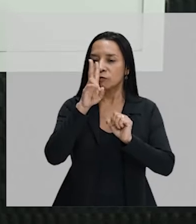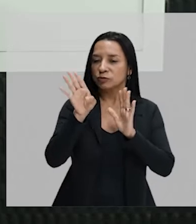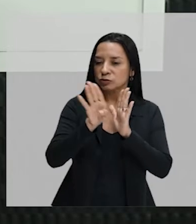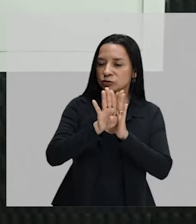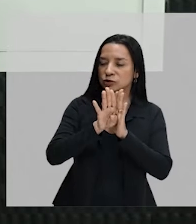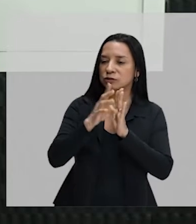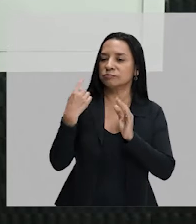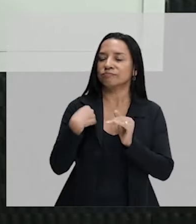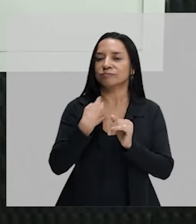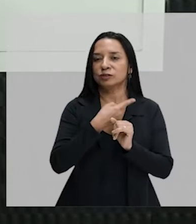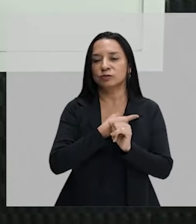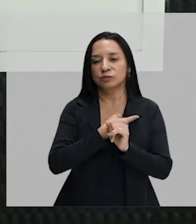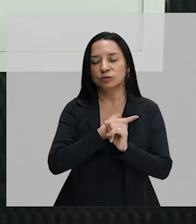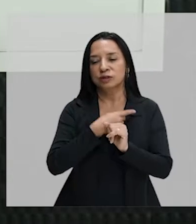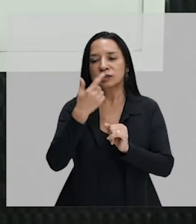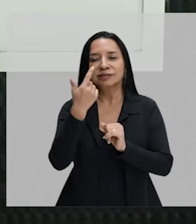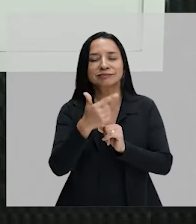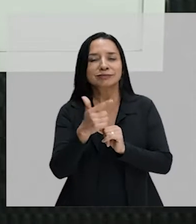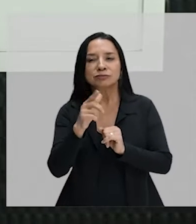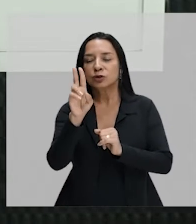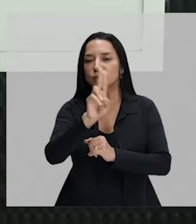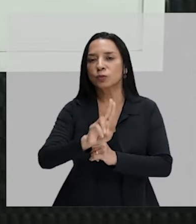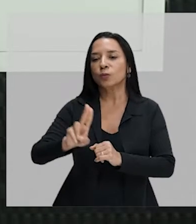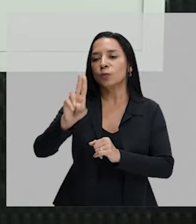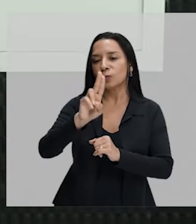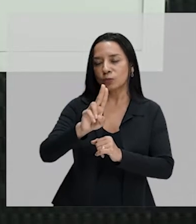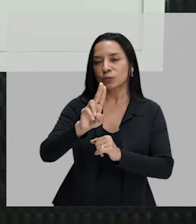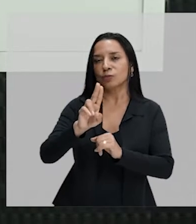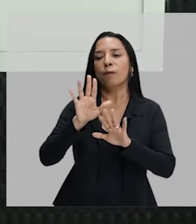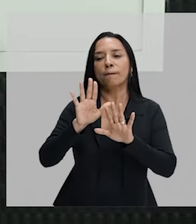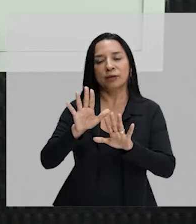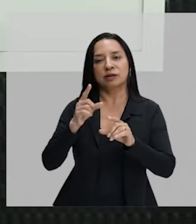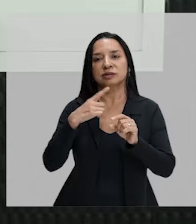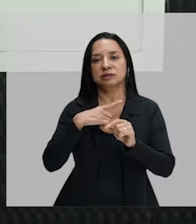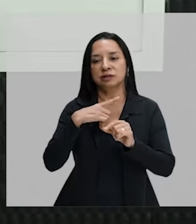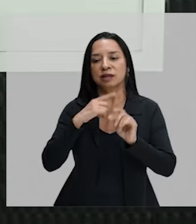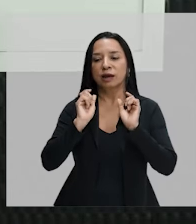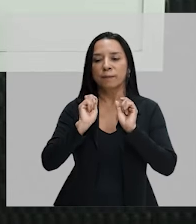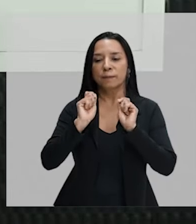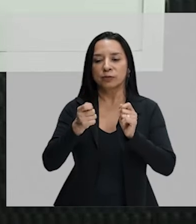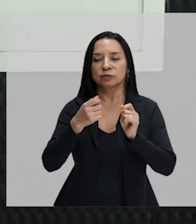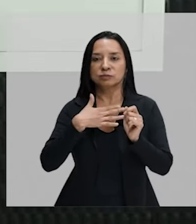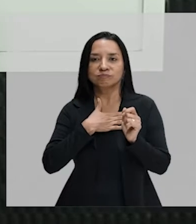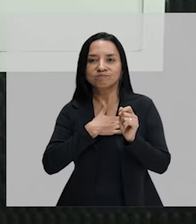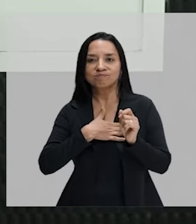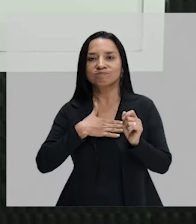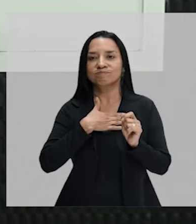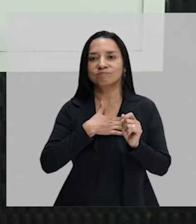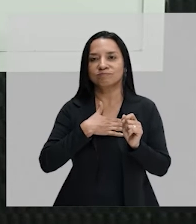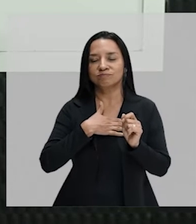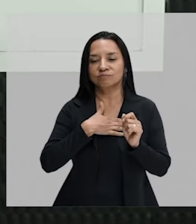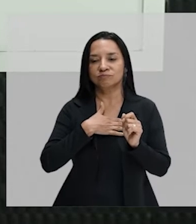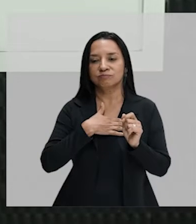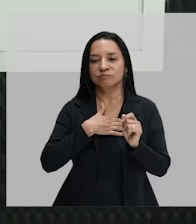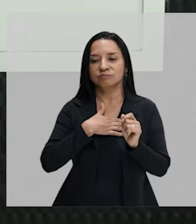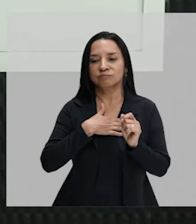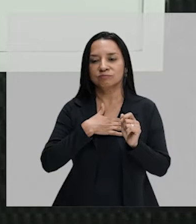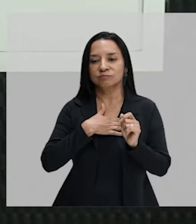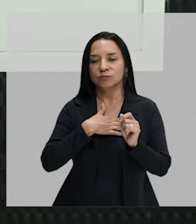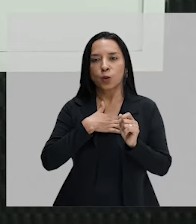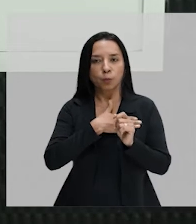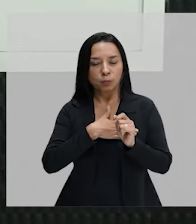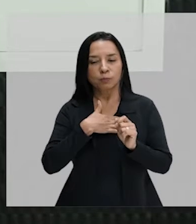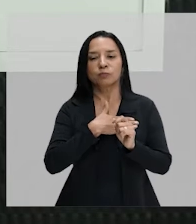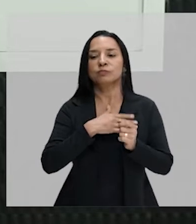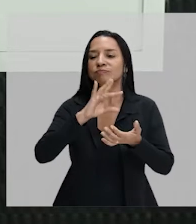mas mesmo assim nós temos a possibilidade de gostar daquilo. O gosto, o juízo de